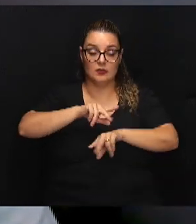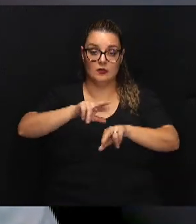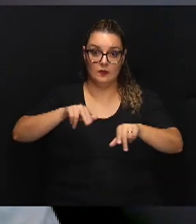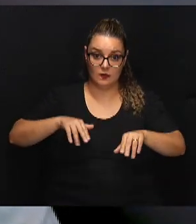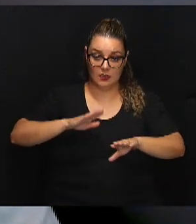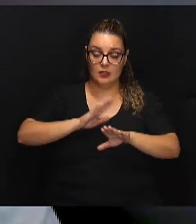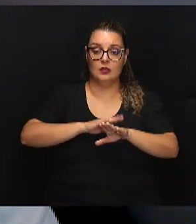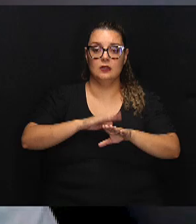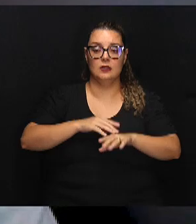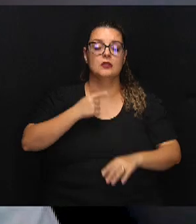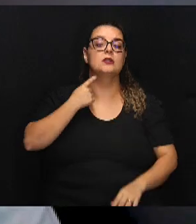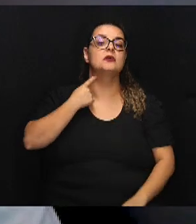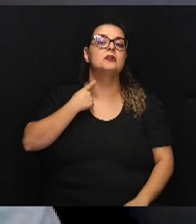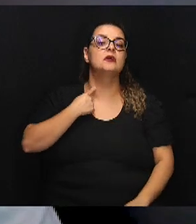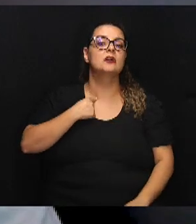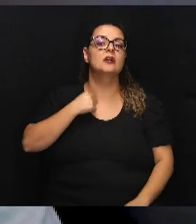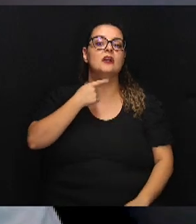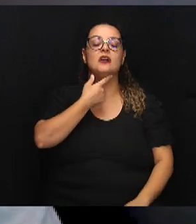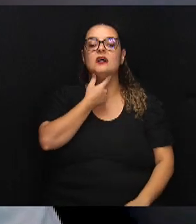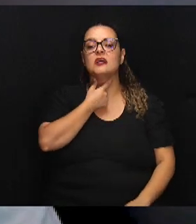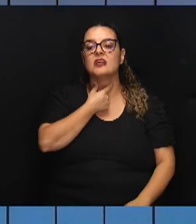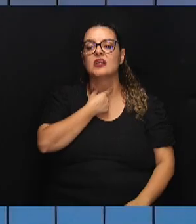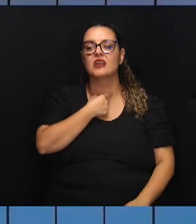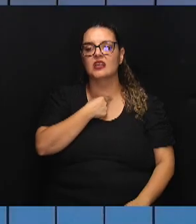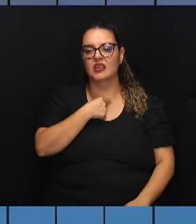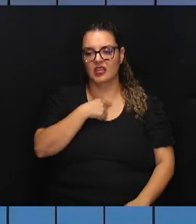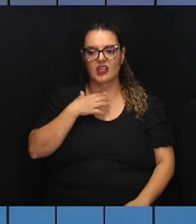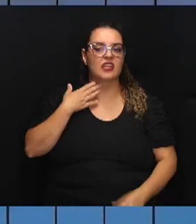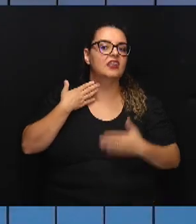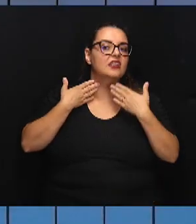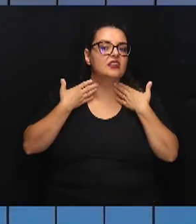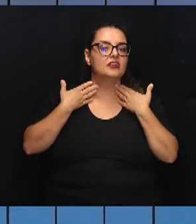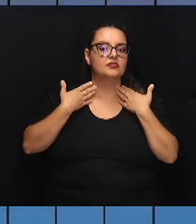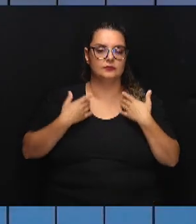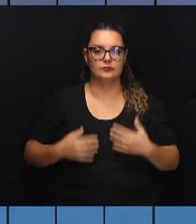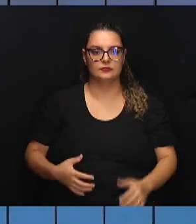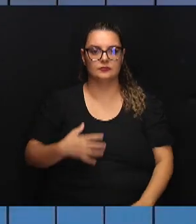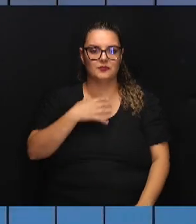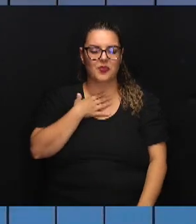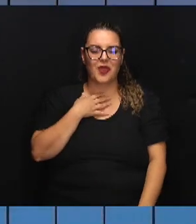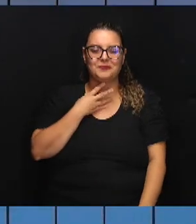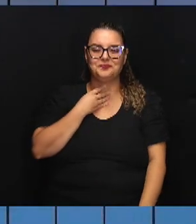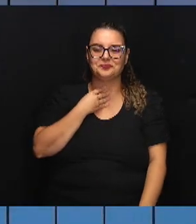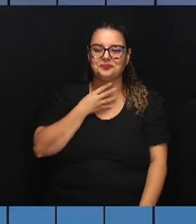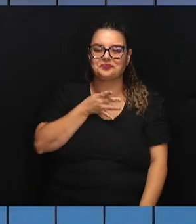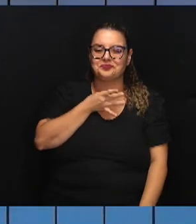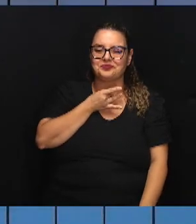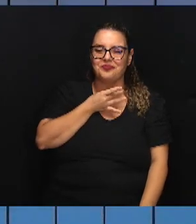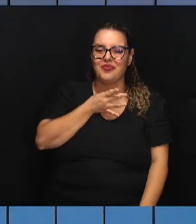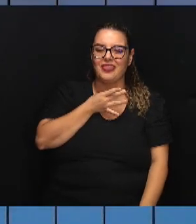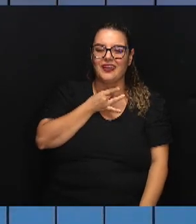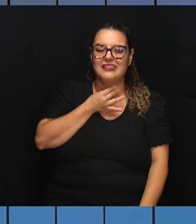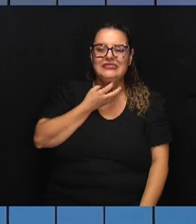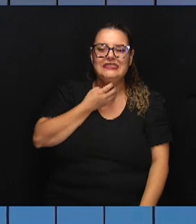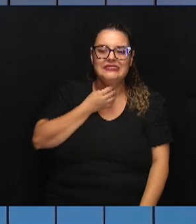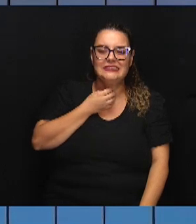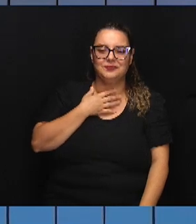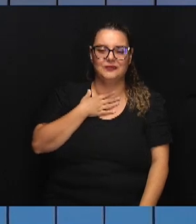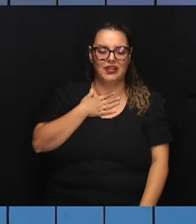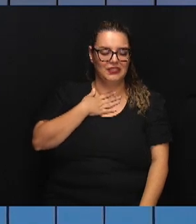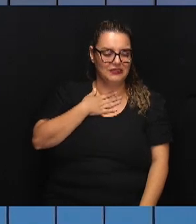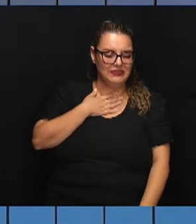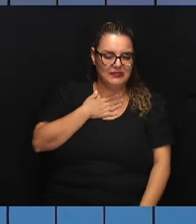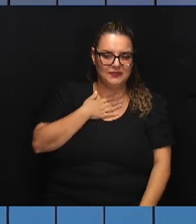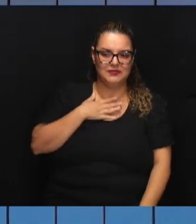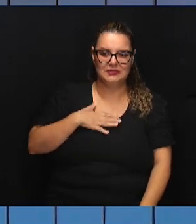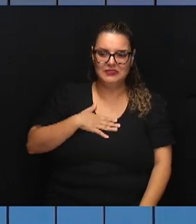você encontra nessa região. Aquela sensação, né, da garganta tá seca, um pouco arranhando, por